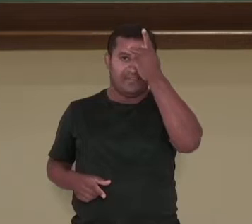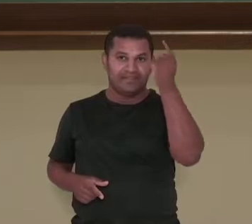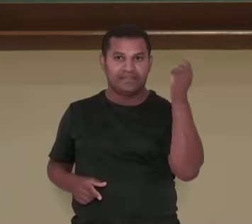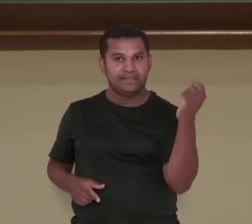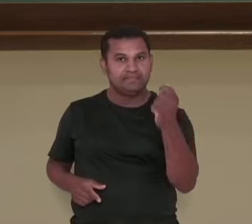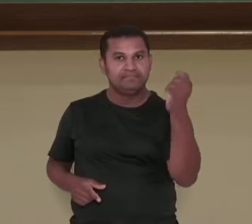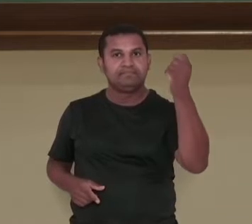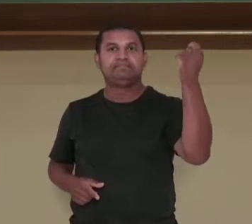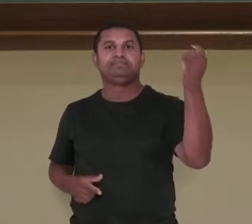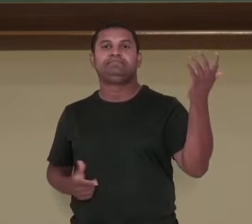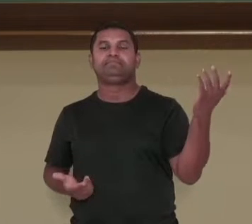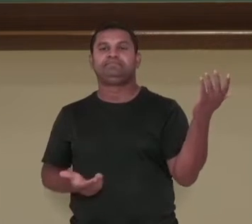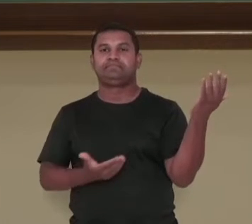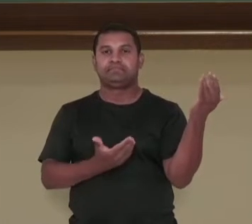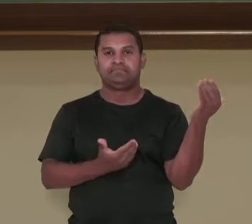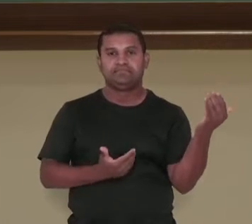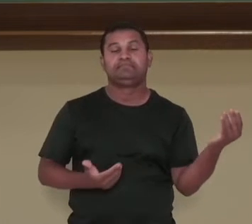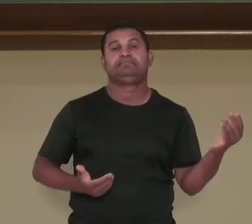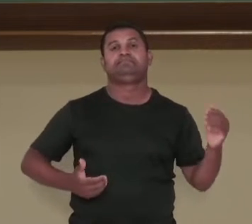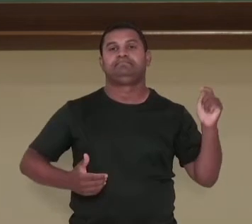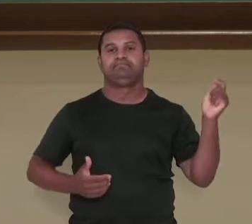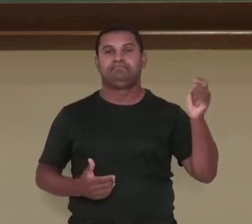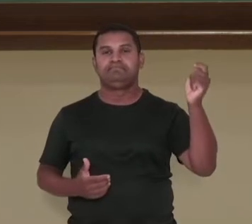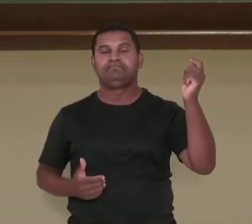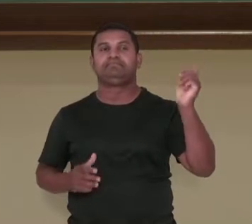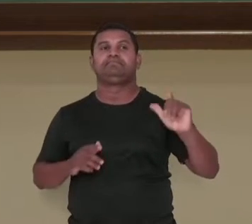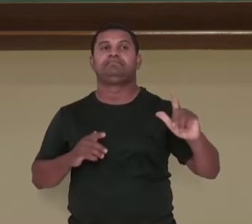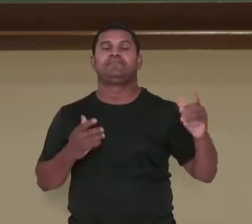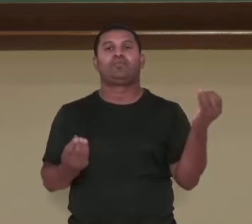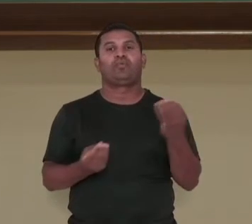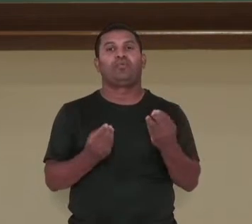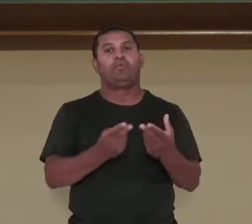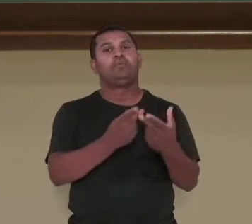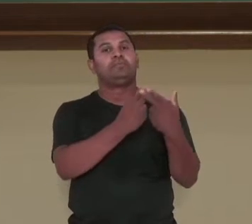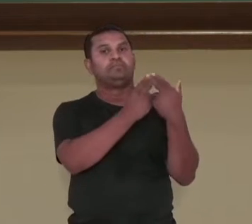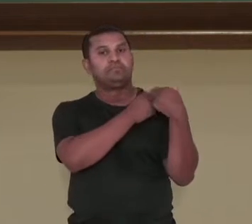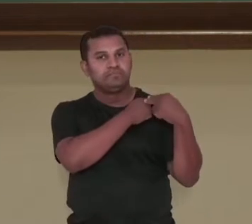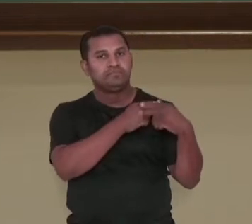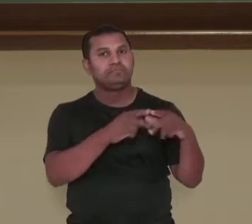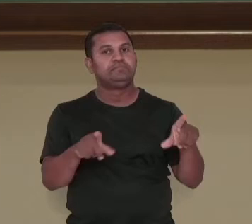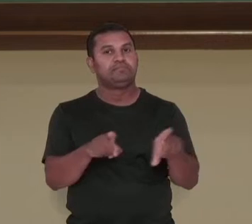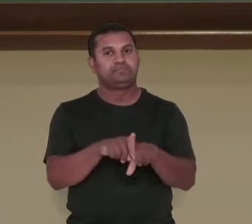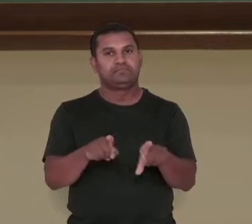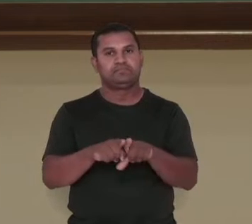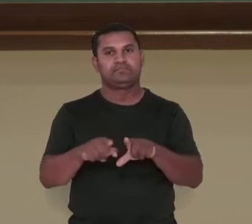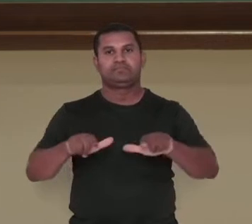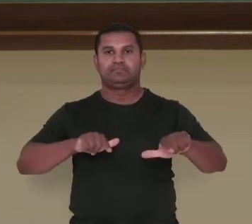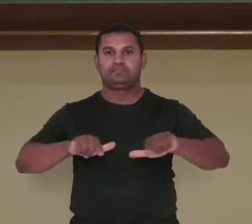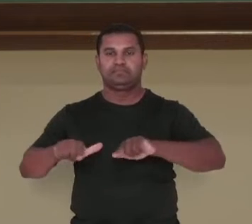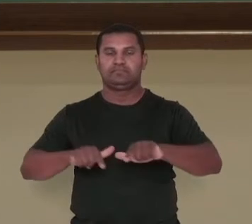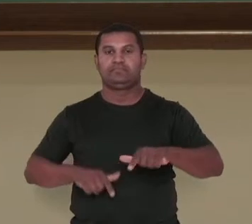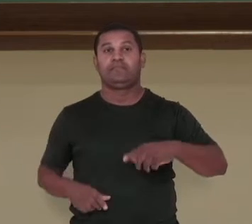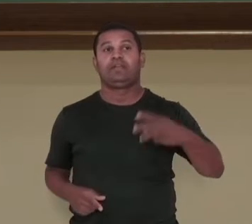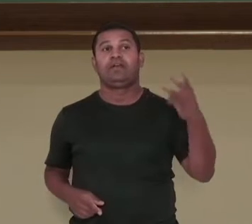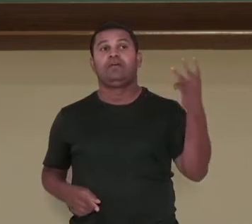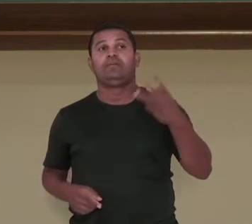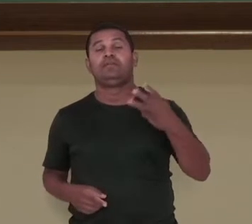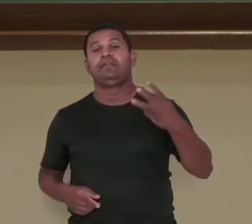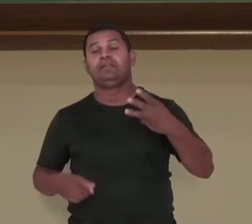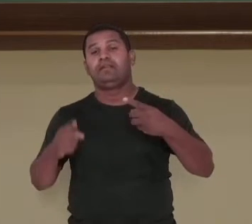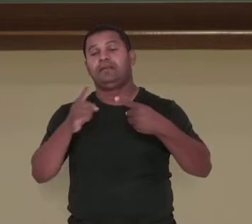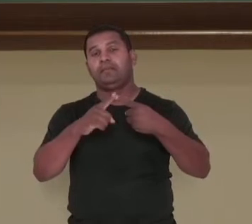ética, sobre compromisso e responsabilidade. E agora, as terceiras questões aqui, na